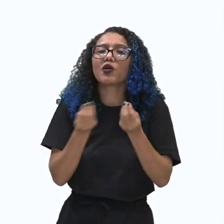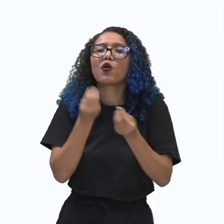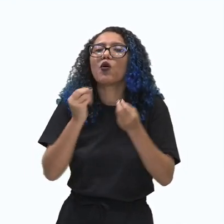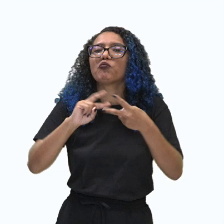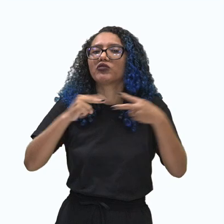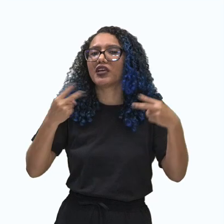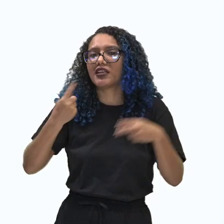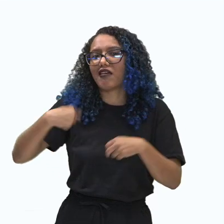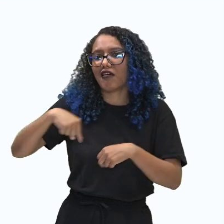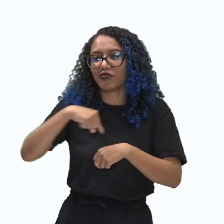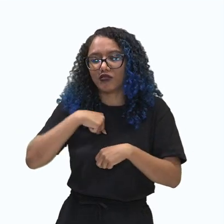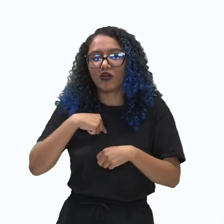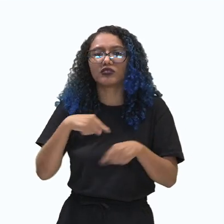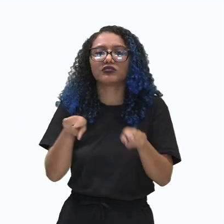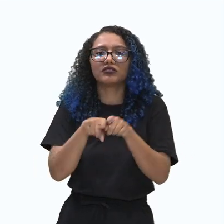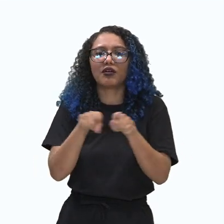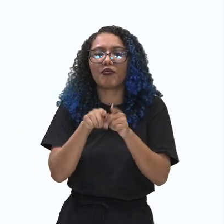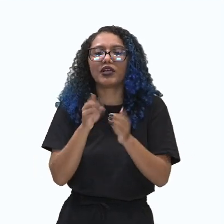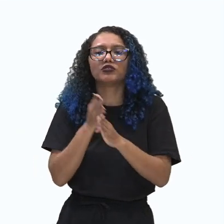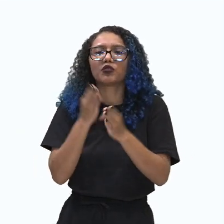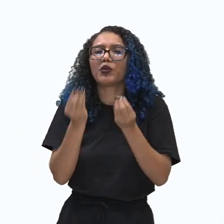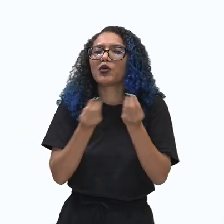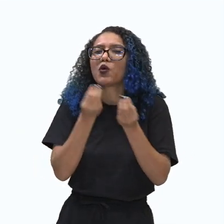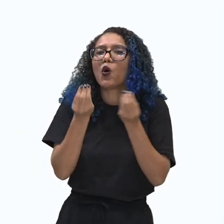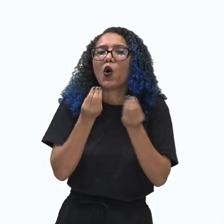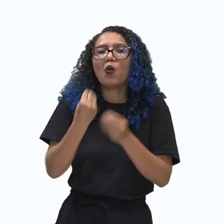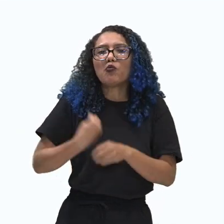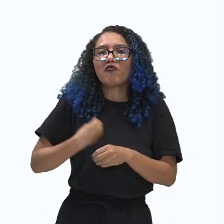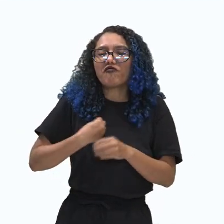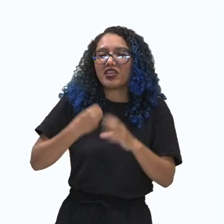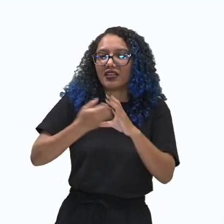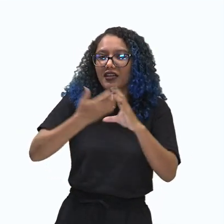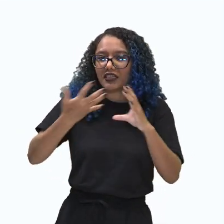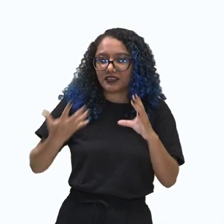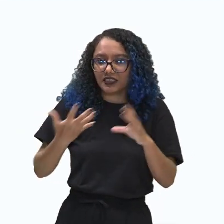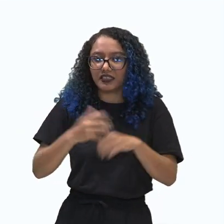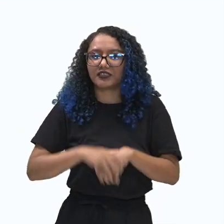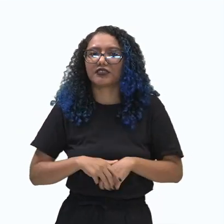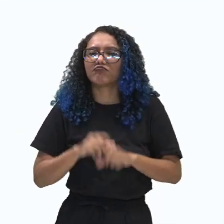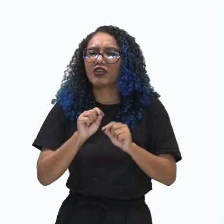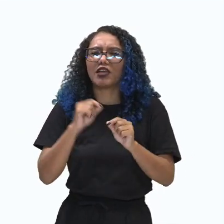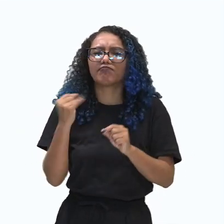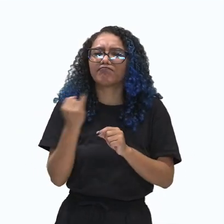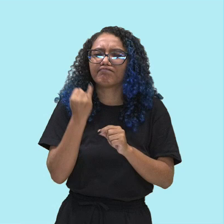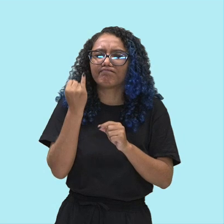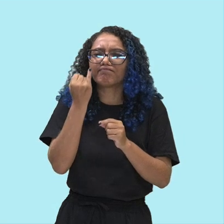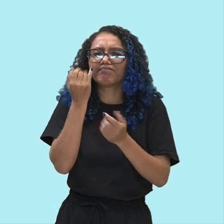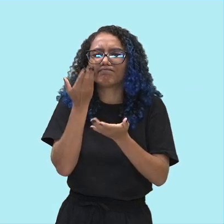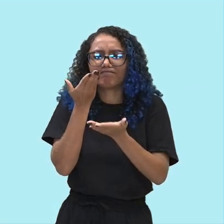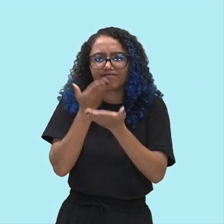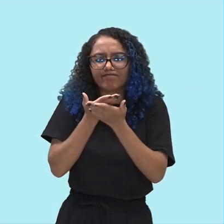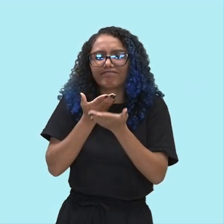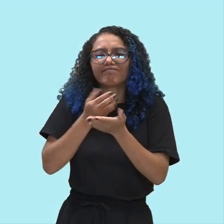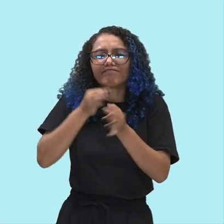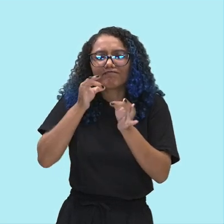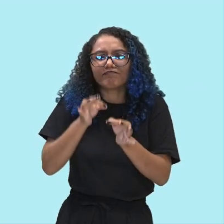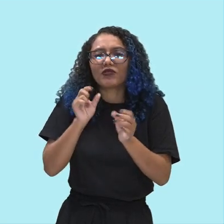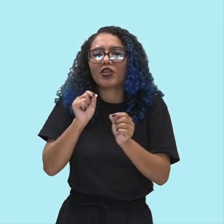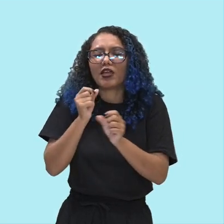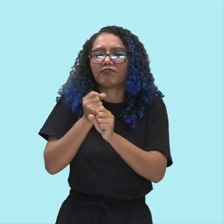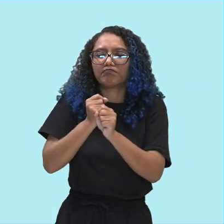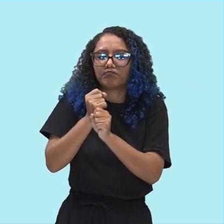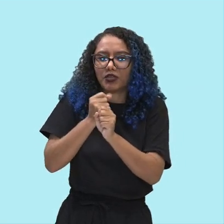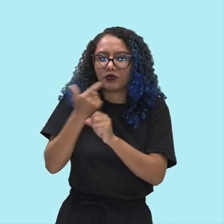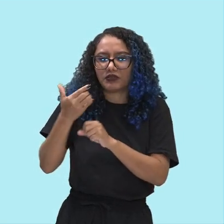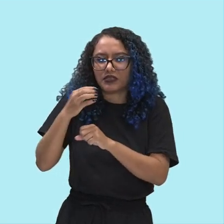e explorar os mistérios da vida, com uma precisão sem precedentes. Uma jornada de 100 anos rumo